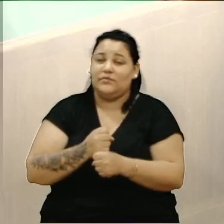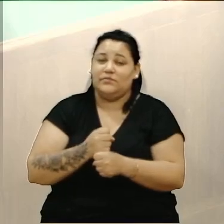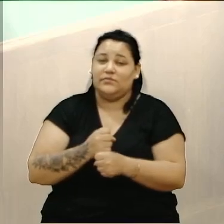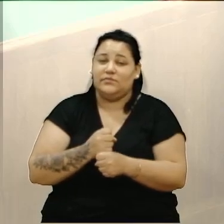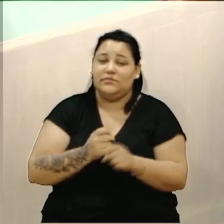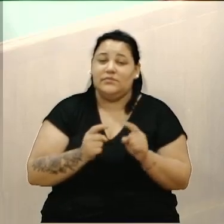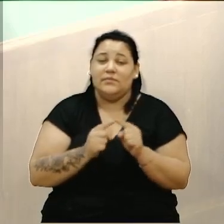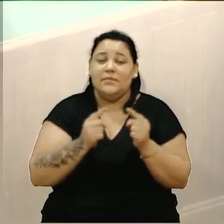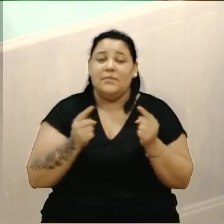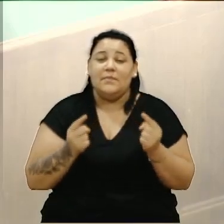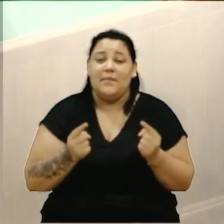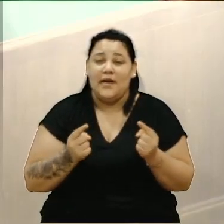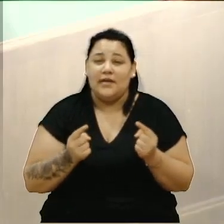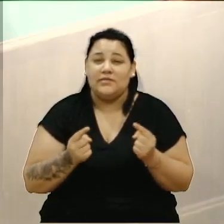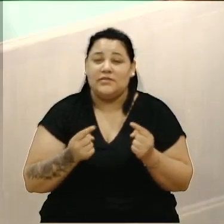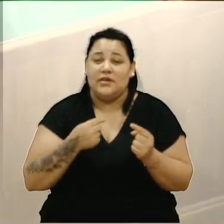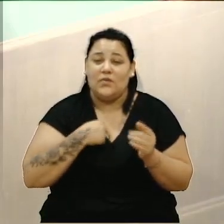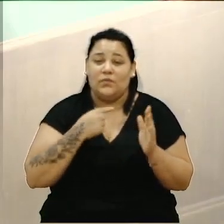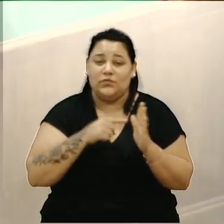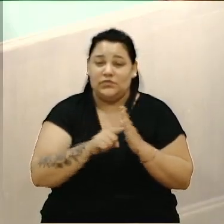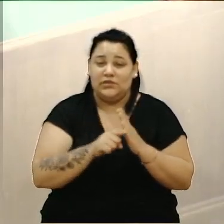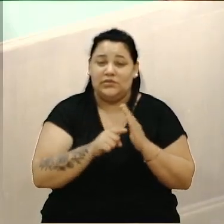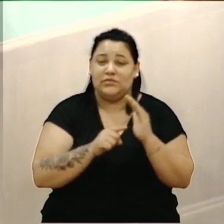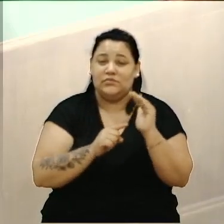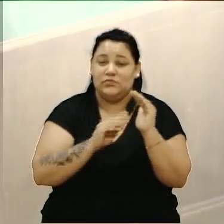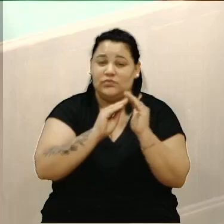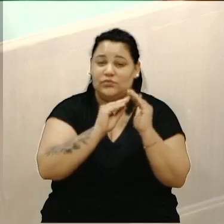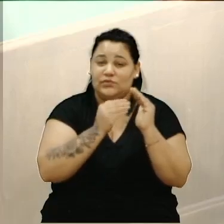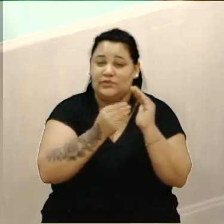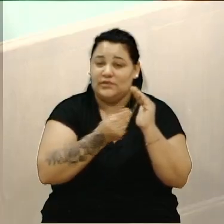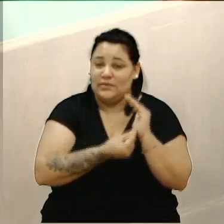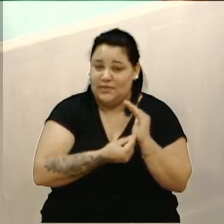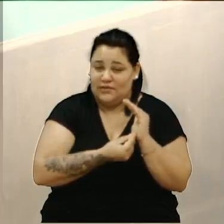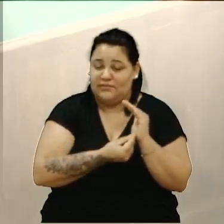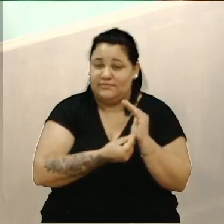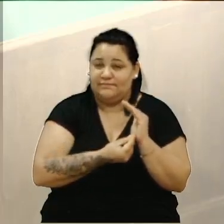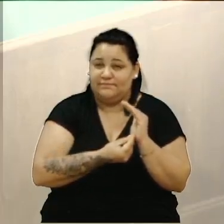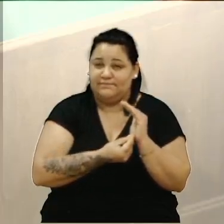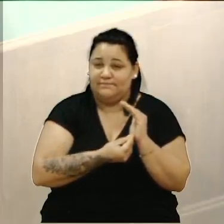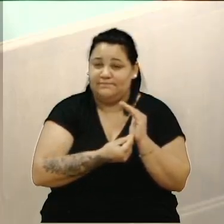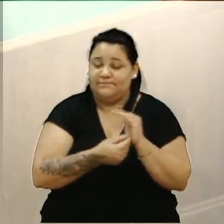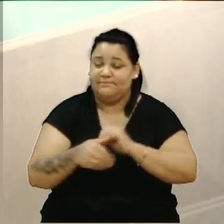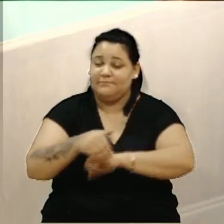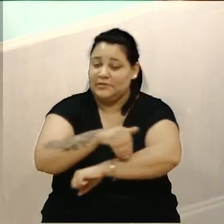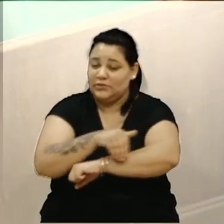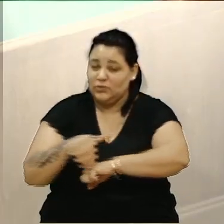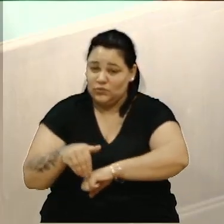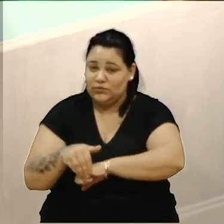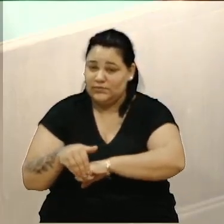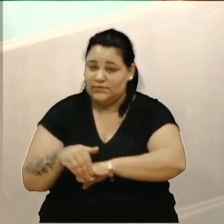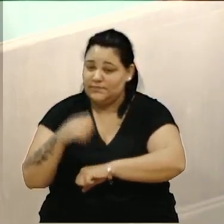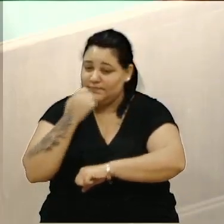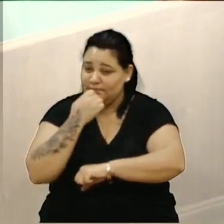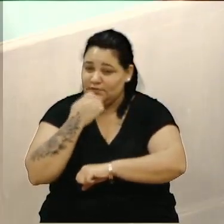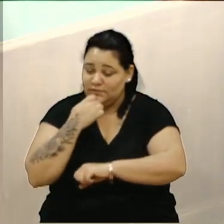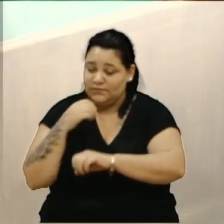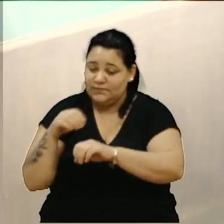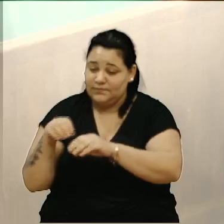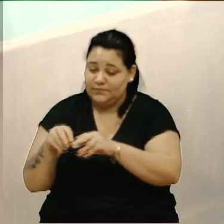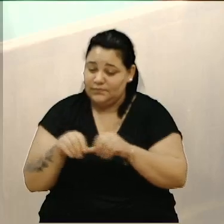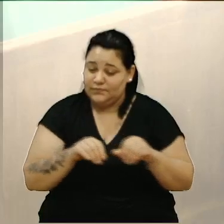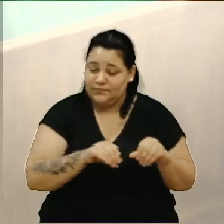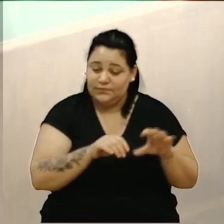Mas quando questionei o SAMAI de que as ruas em paralelepípedos estavam